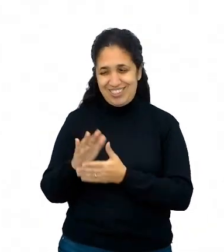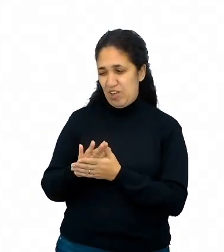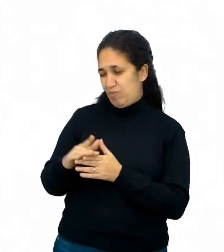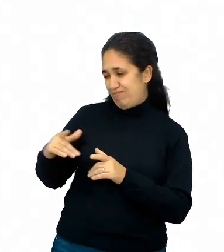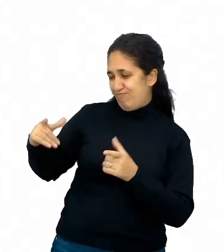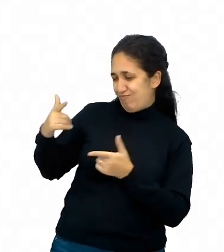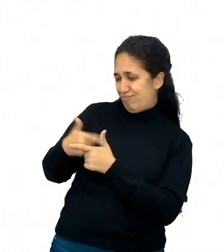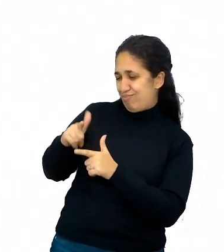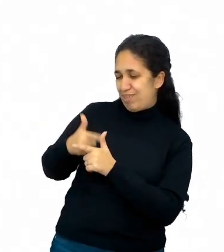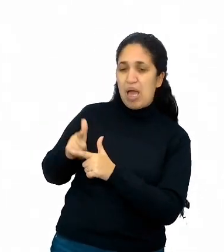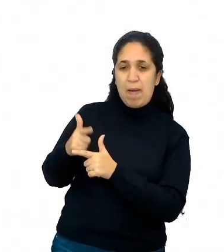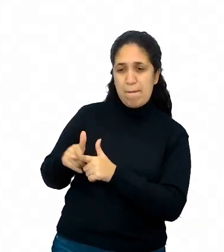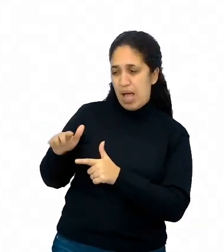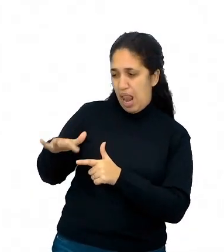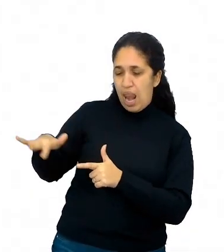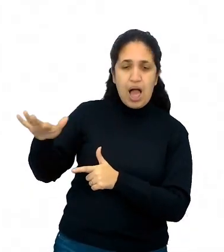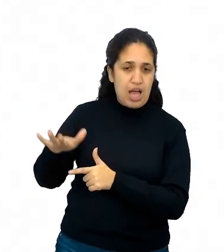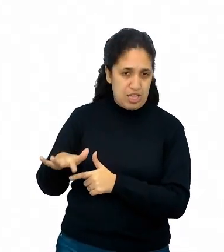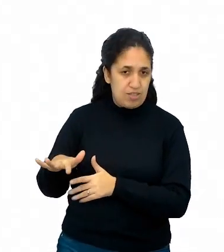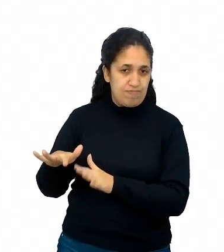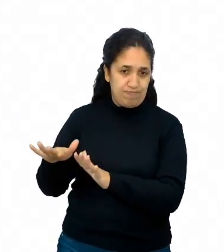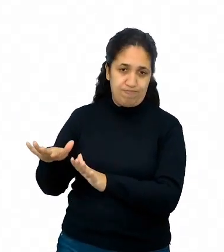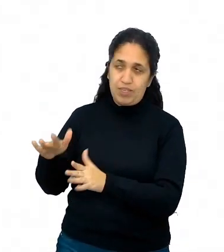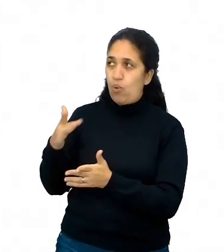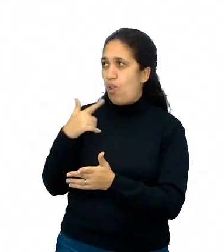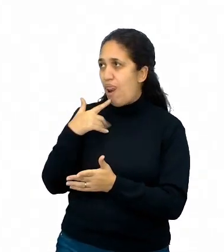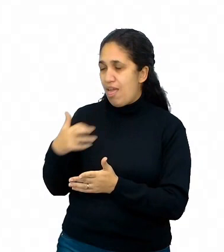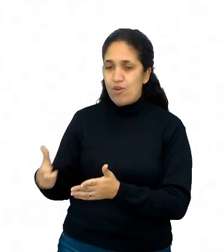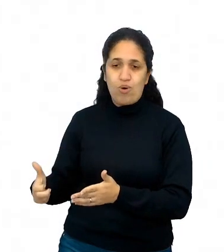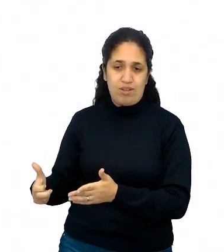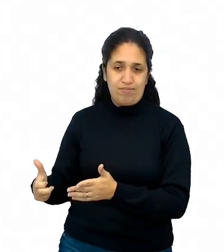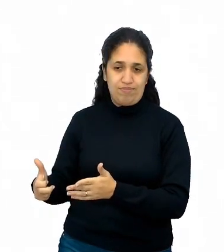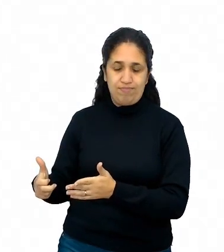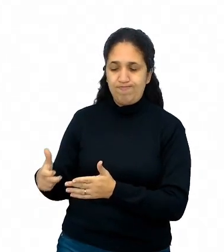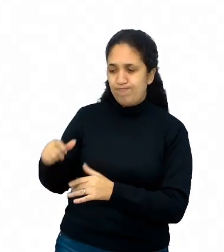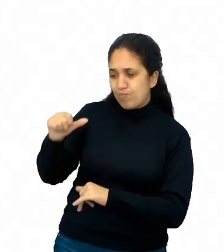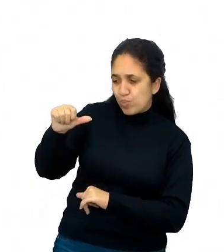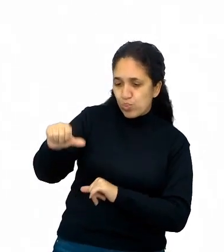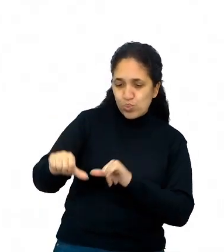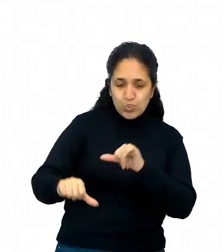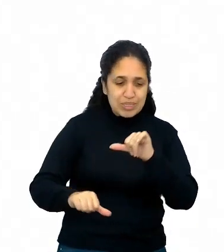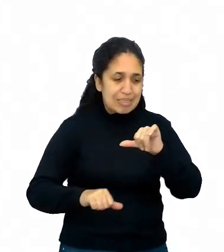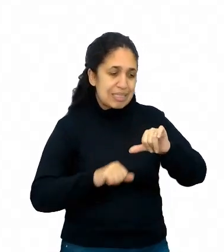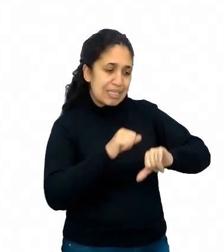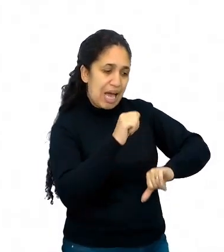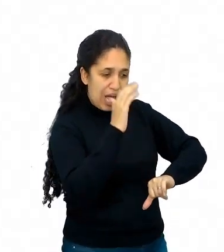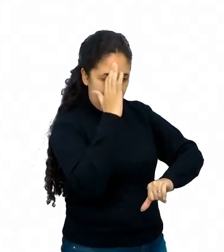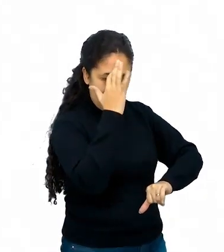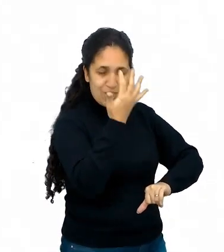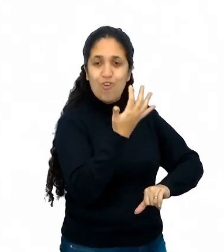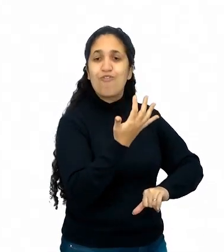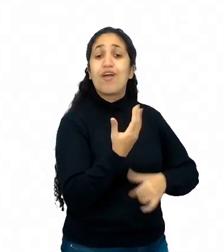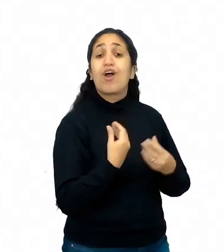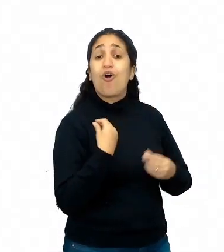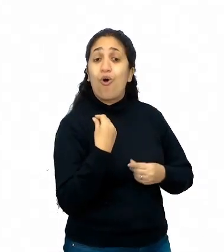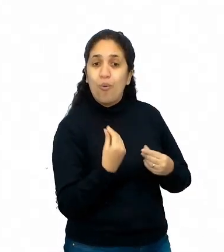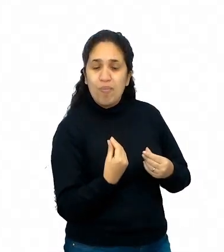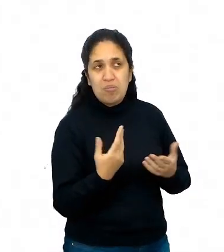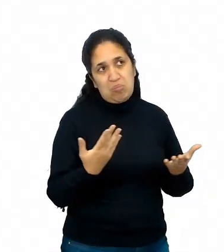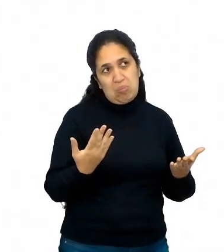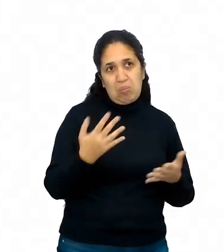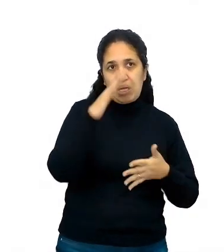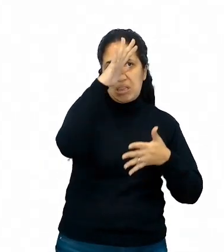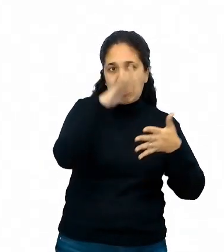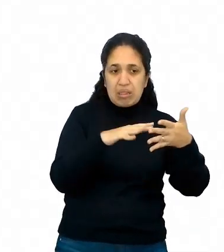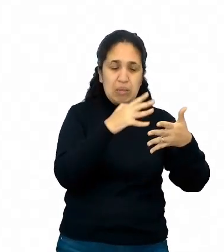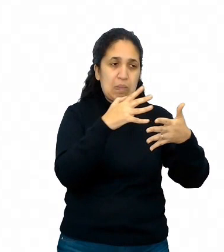situação, problema, dada em língua natural, e eu vou resolver aquilo como? Ou eu vou usar uma